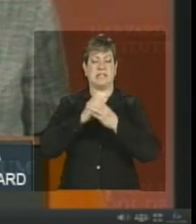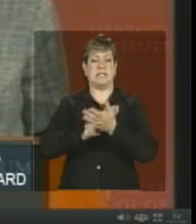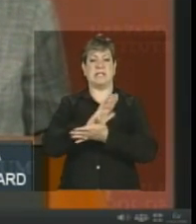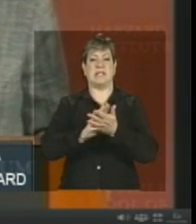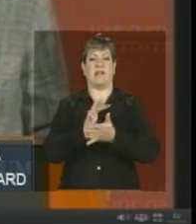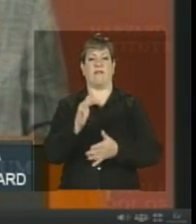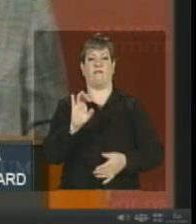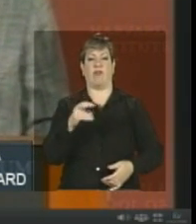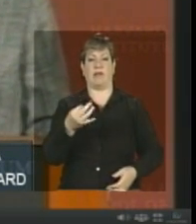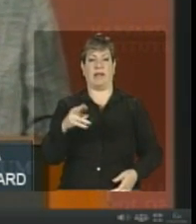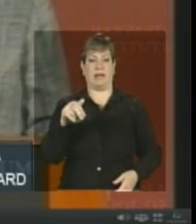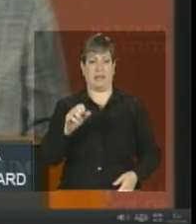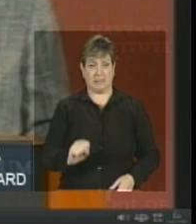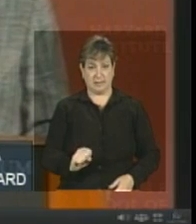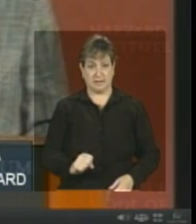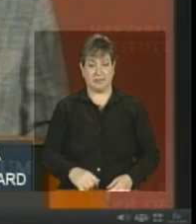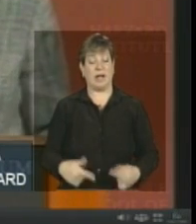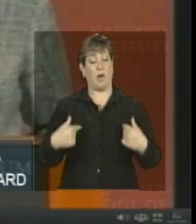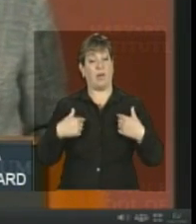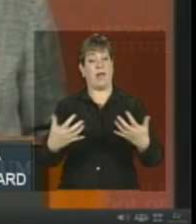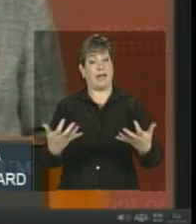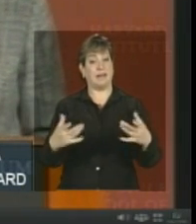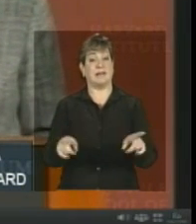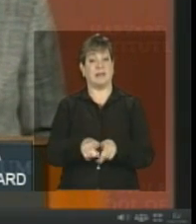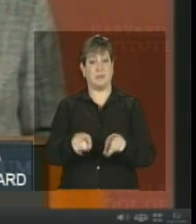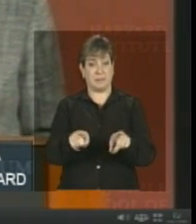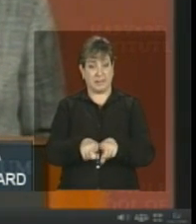Fronteiras. Eu queria também,